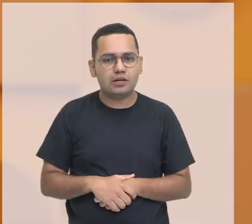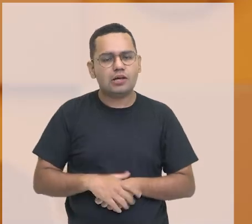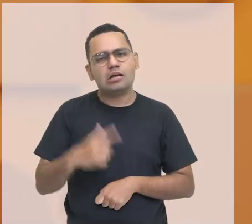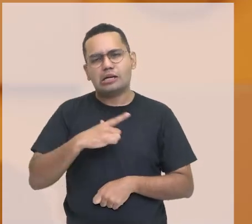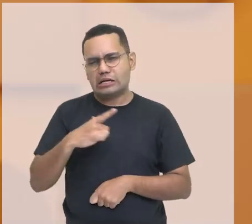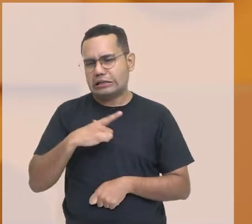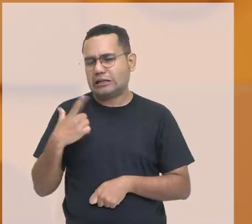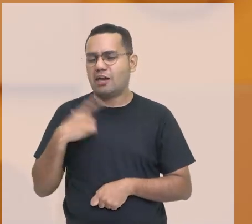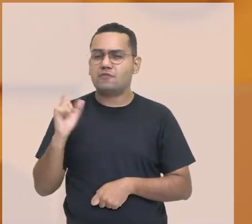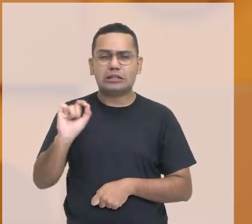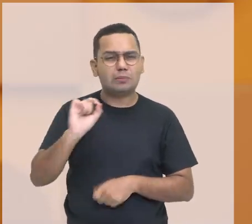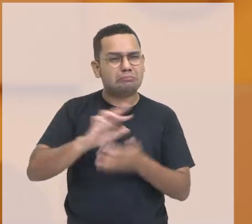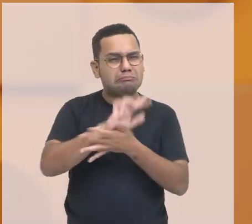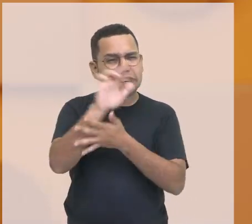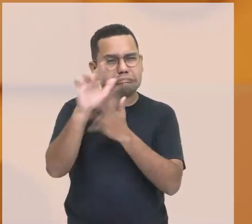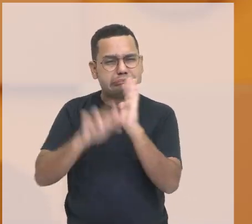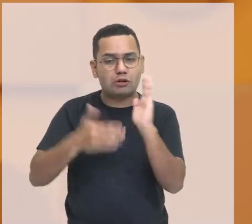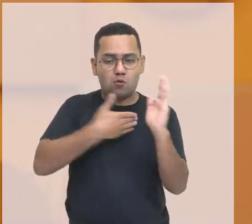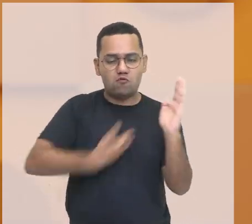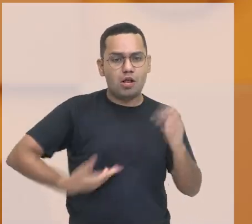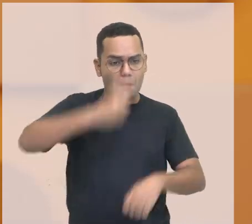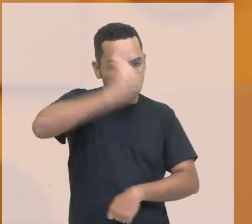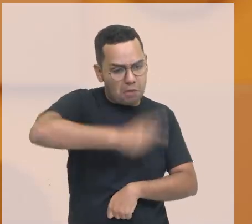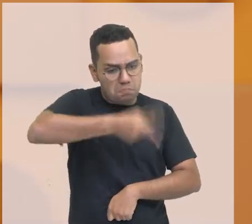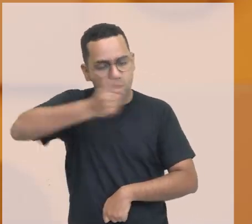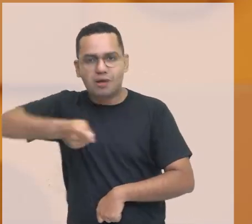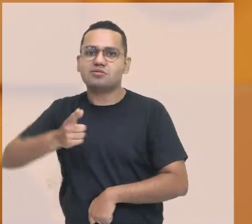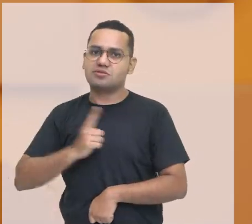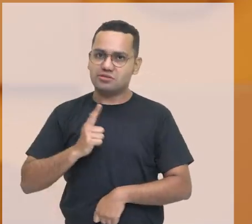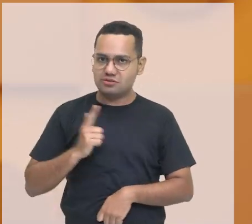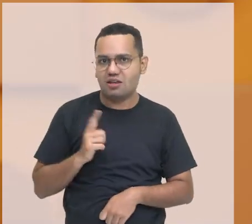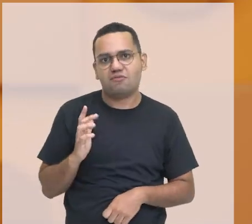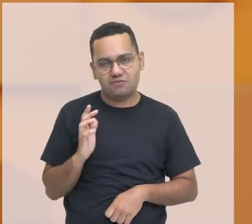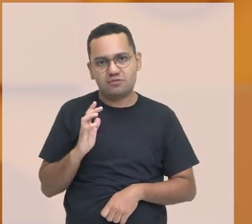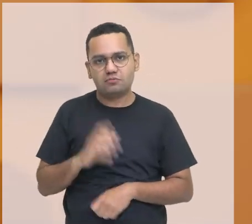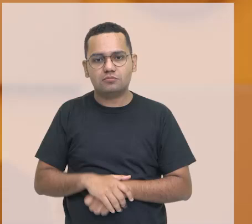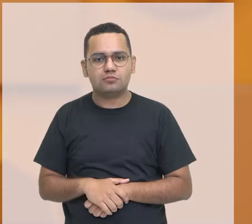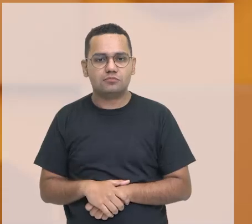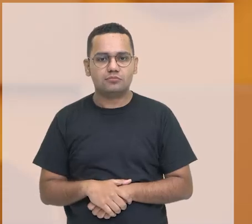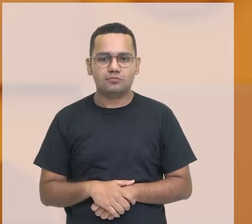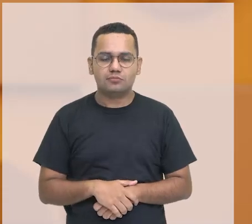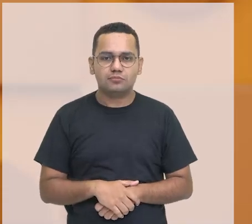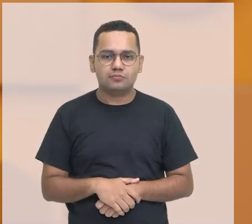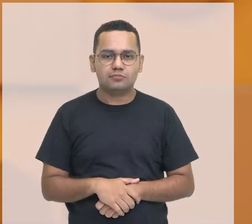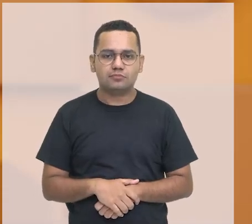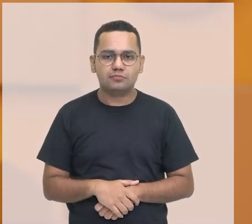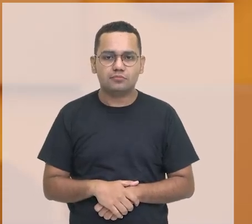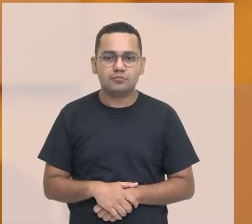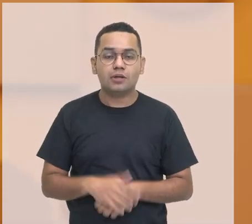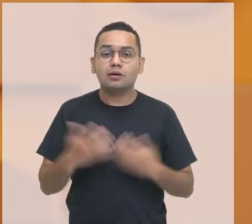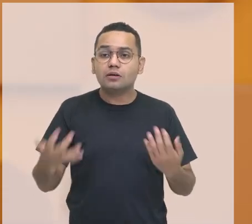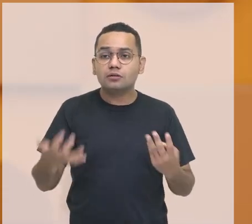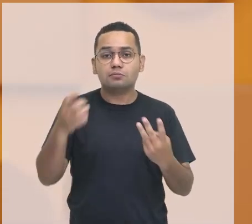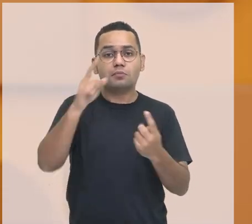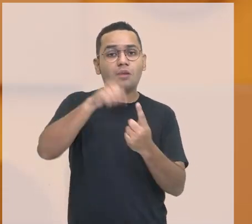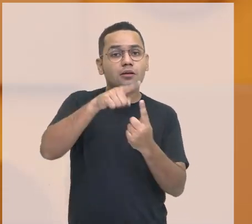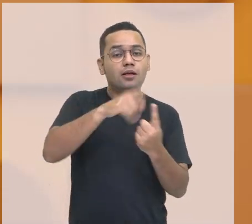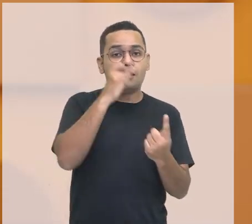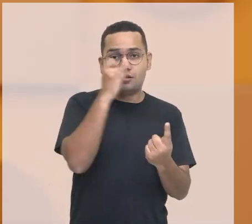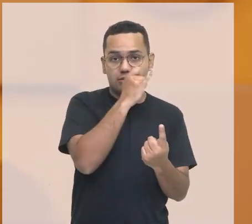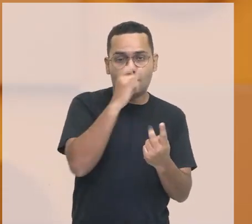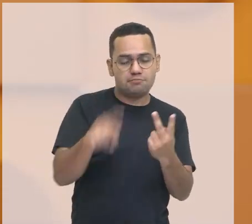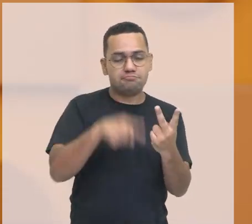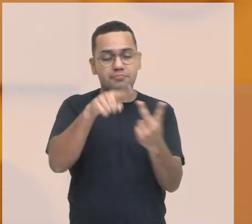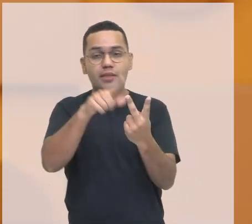regimes totalitários. Isso aqui é importante, tá, gente? O surgimento, principalmente na Itália e na Alemanha,